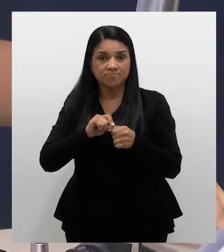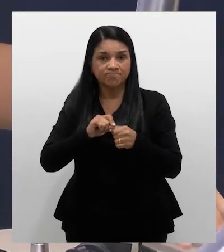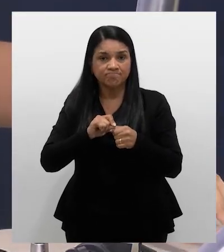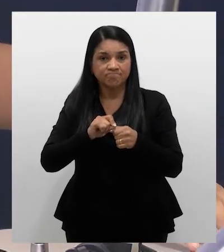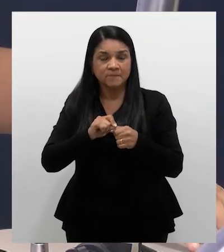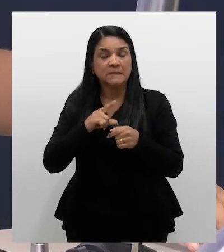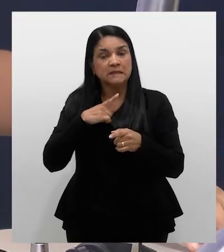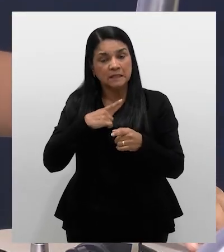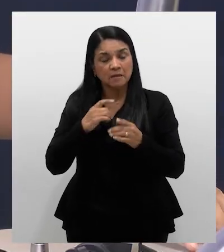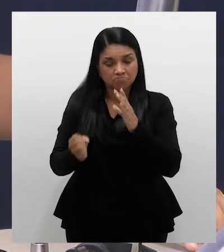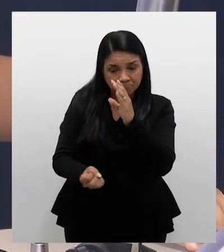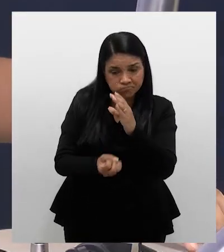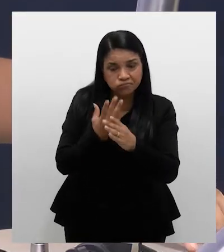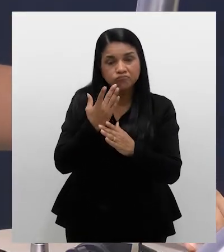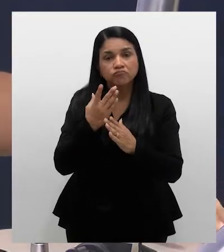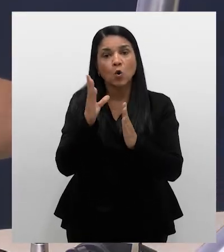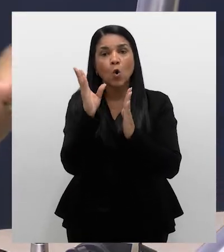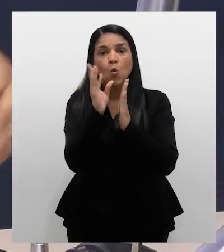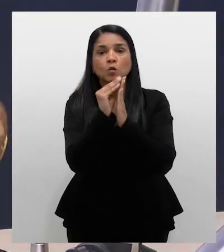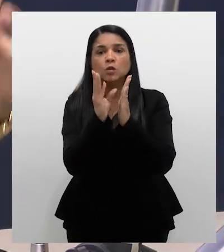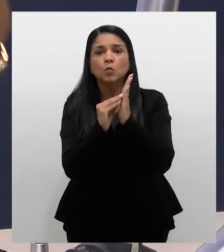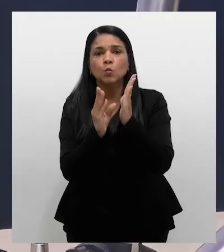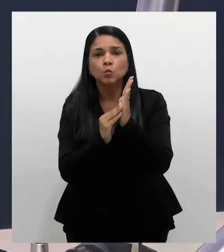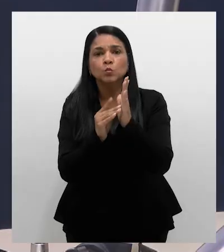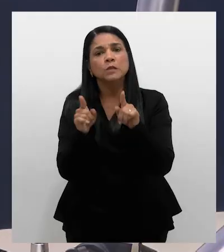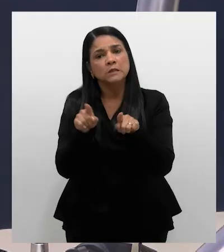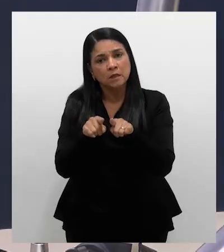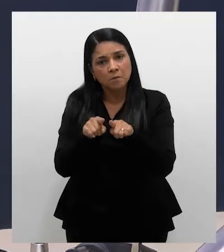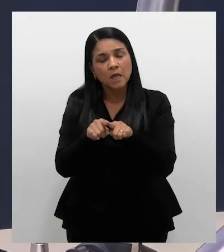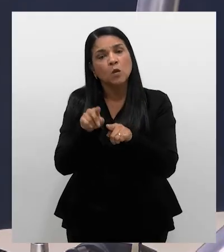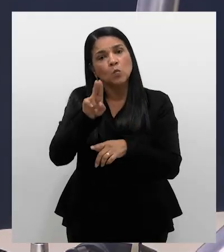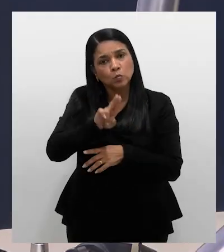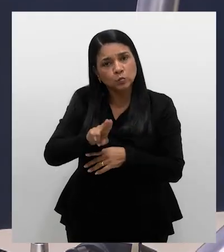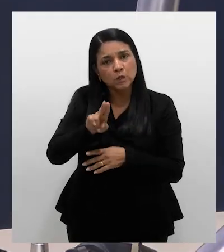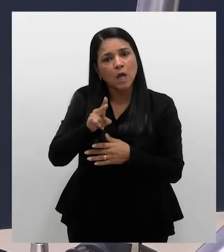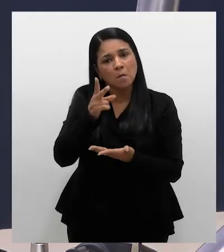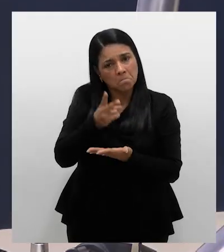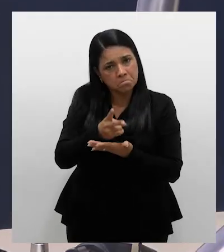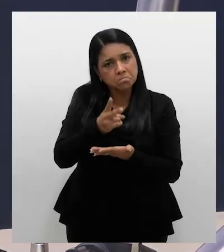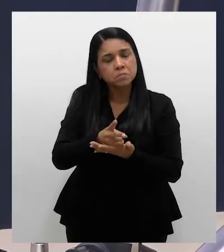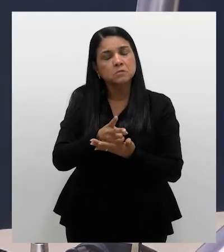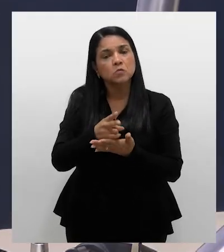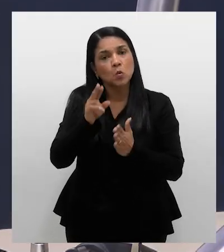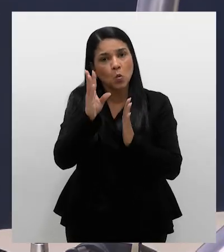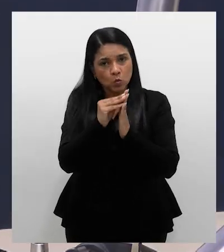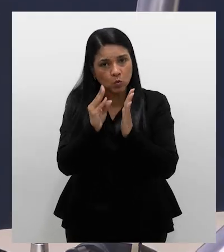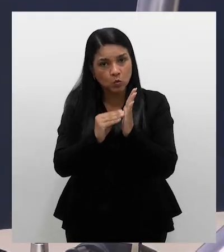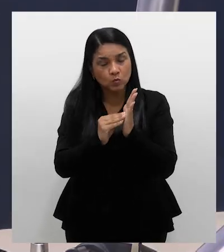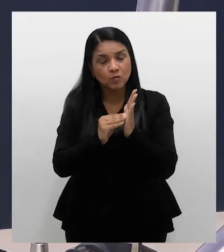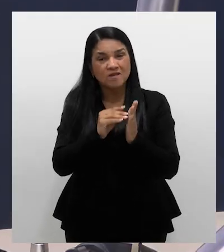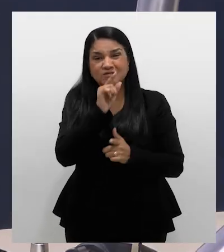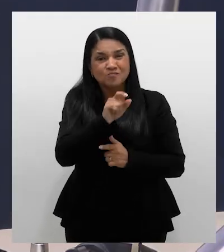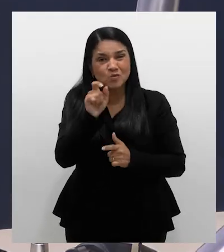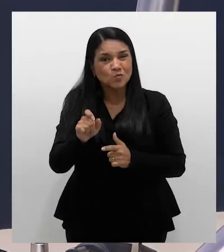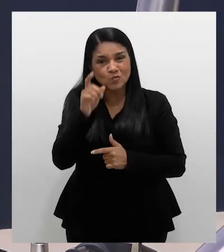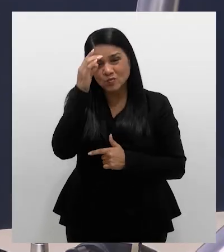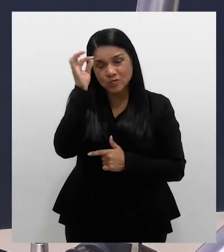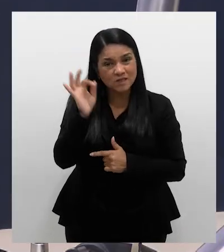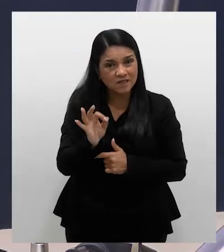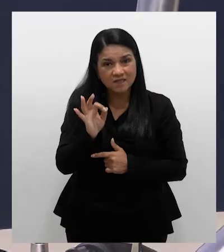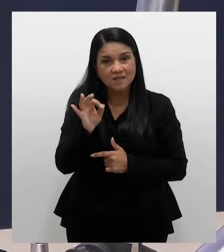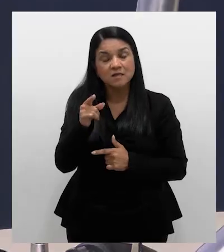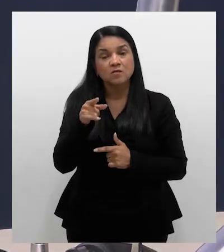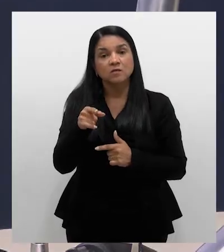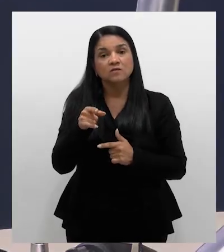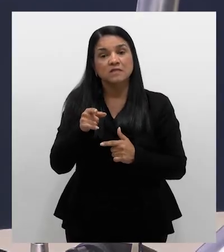tem que começar a criar o nosso próprio conteúdo e consumir o nosso próprio conteúdo, né? Porque as pessoas muitas vezes não entendem